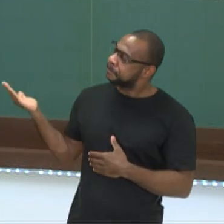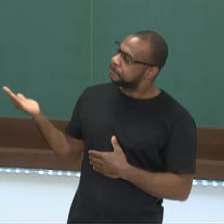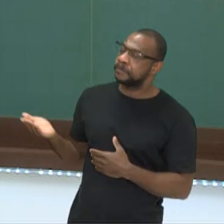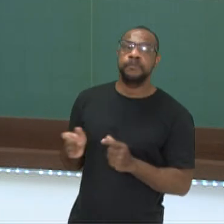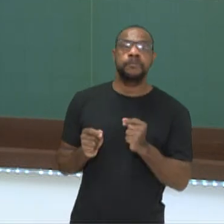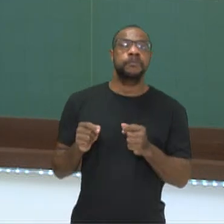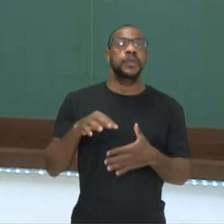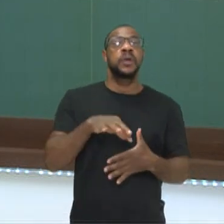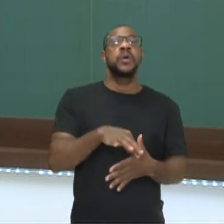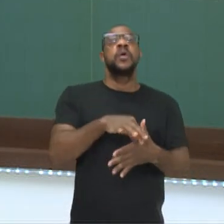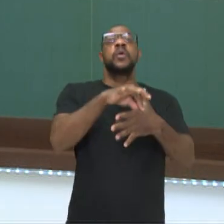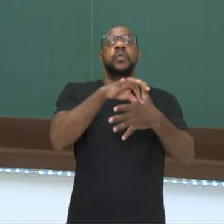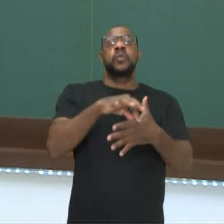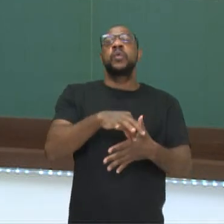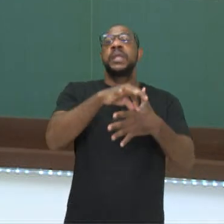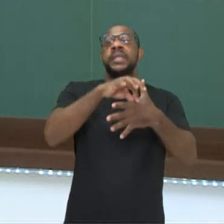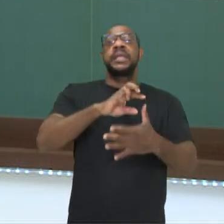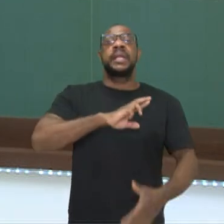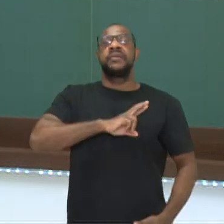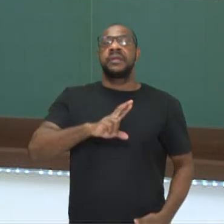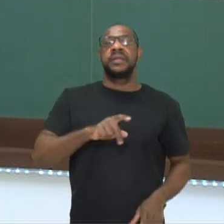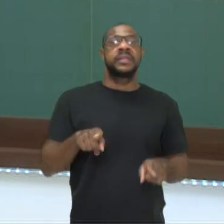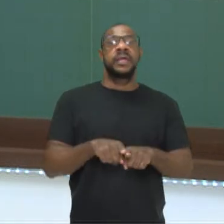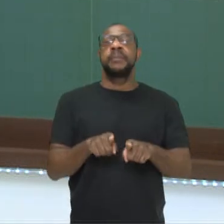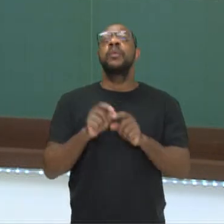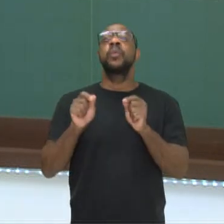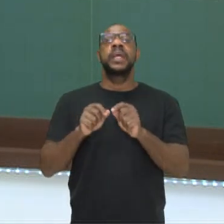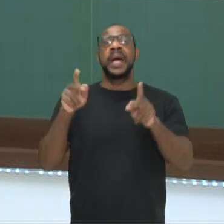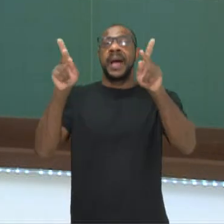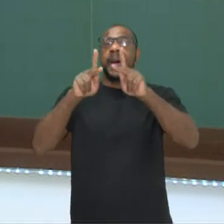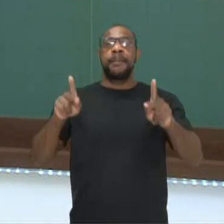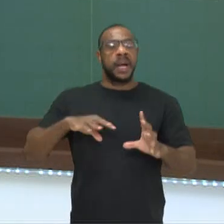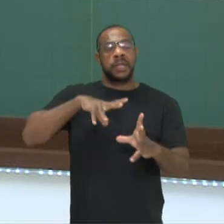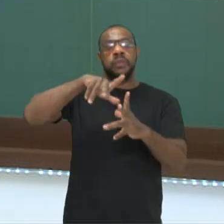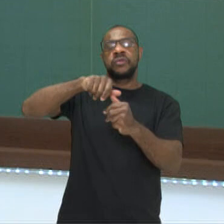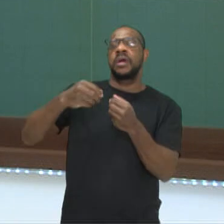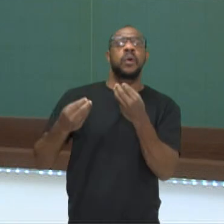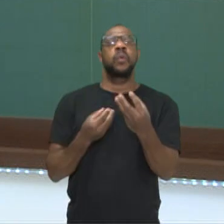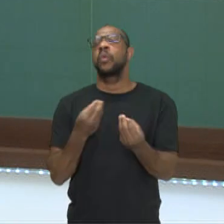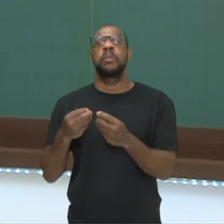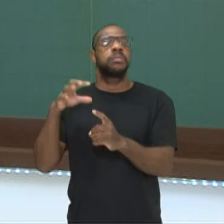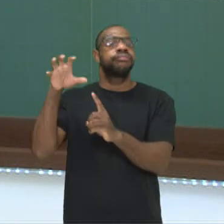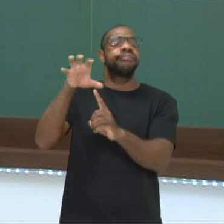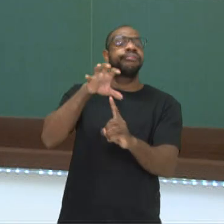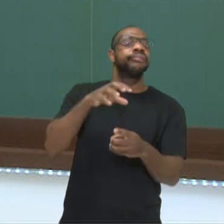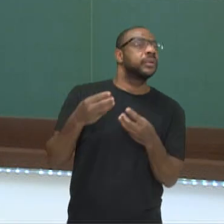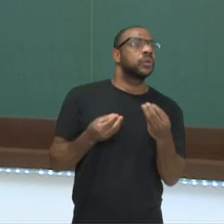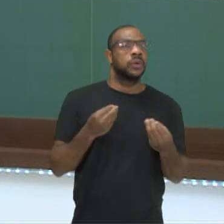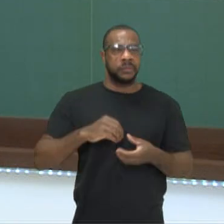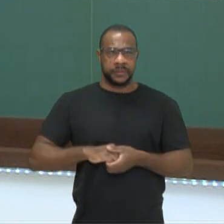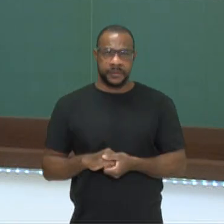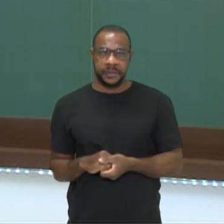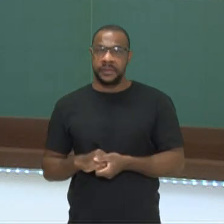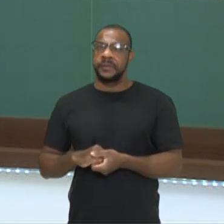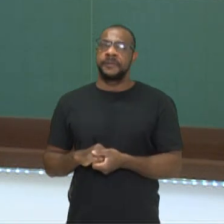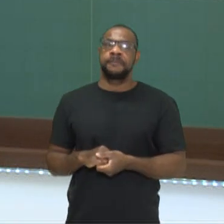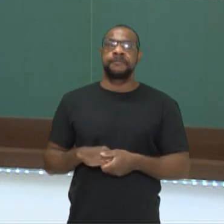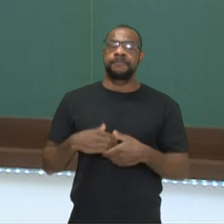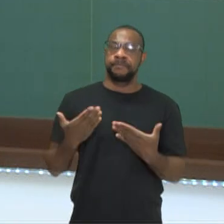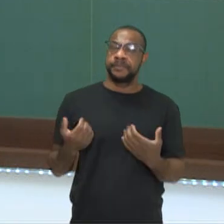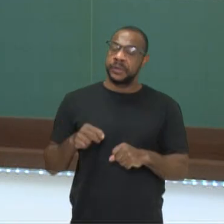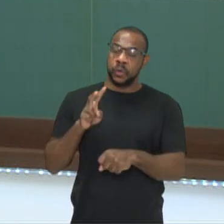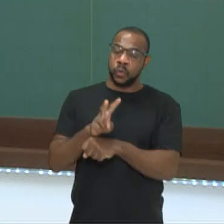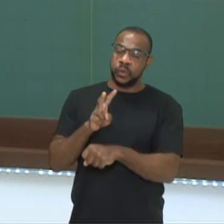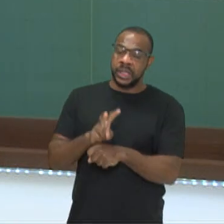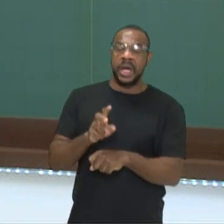religiosos e a promoção da paz mundial, como cuidar do mundo. Cuido do mundo cuidando de mim mesmo, principalmente daqueles que eu